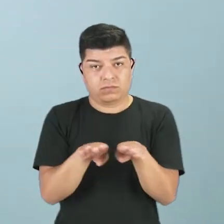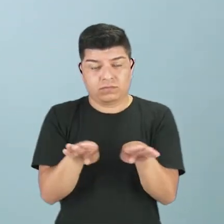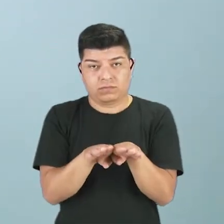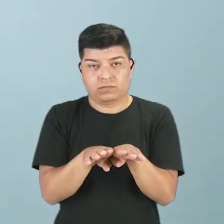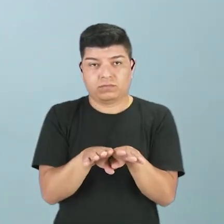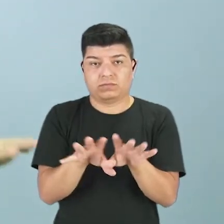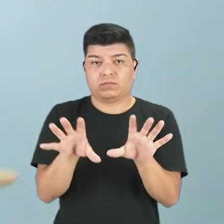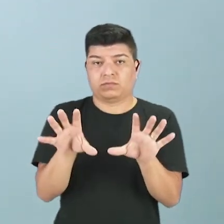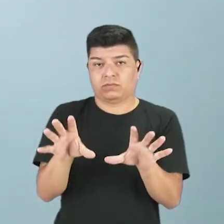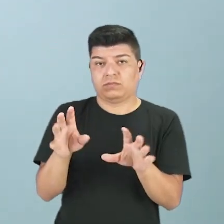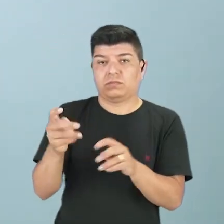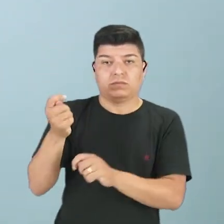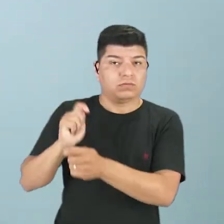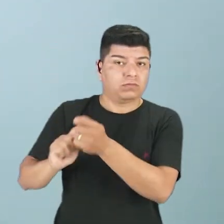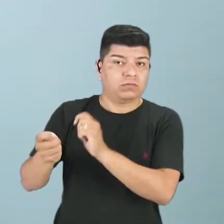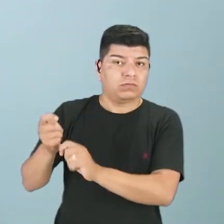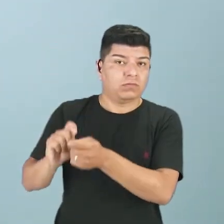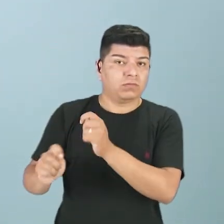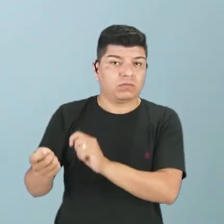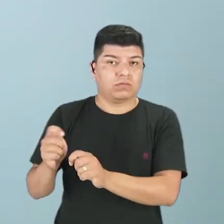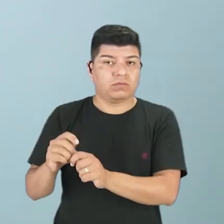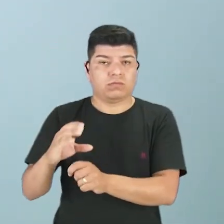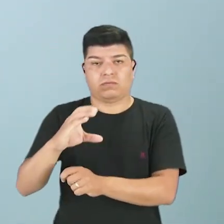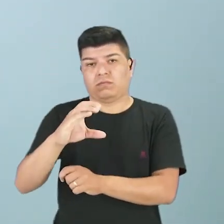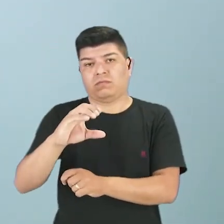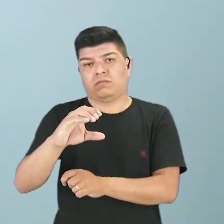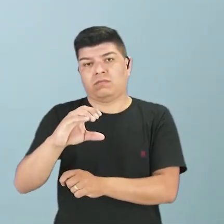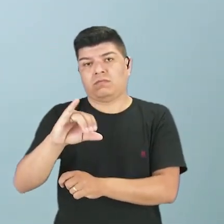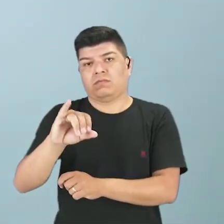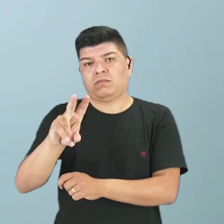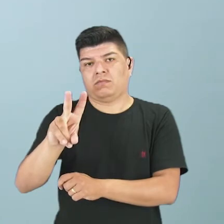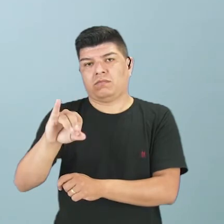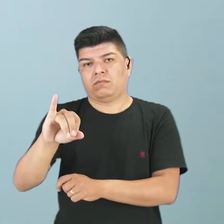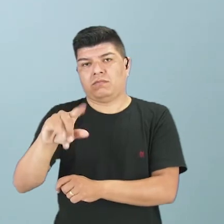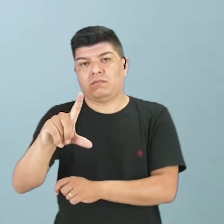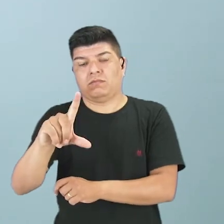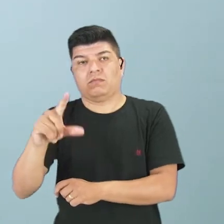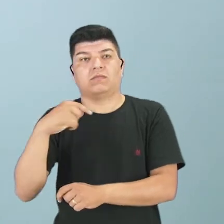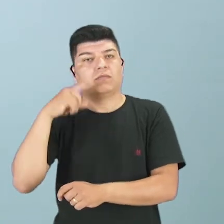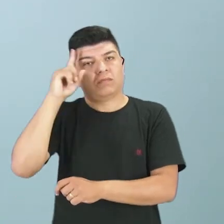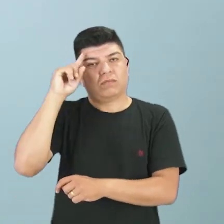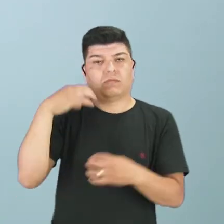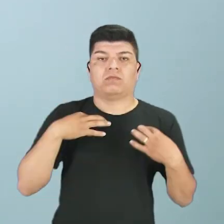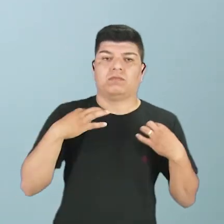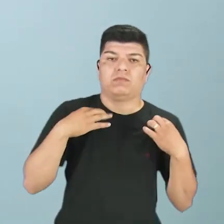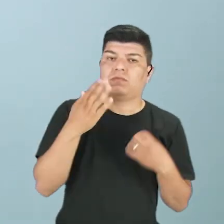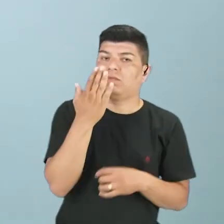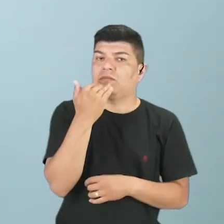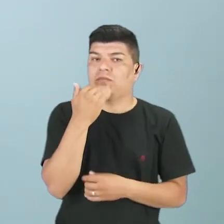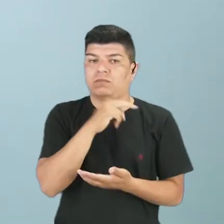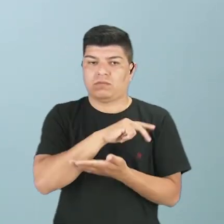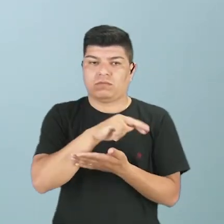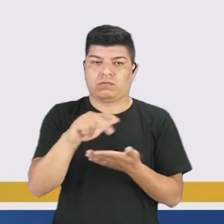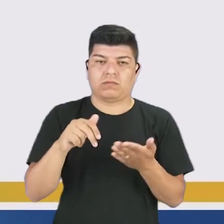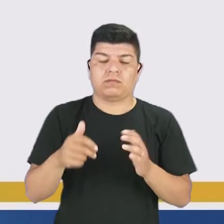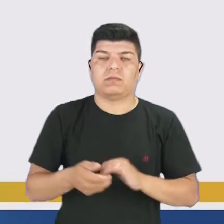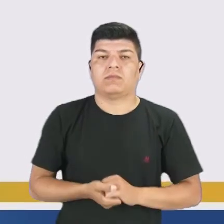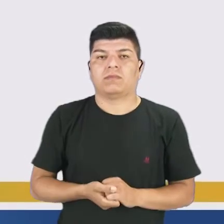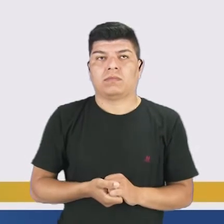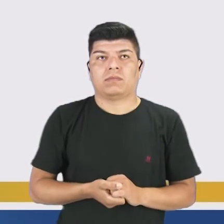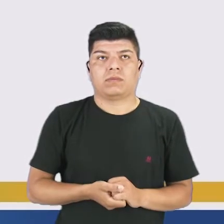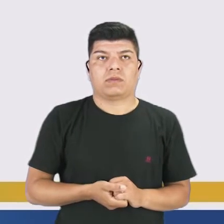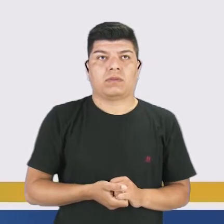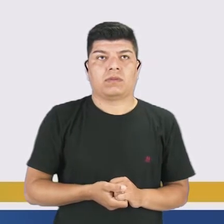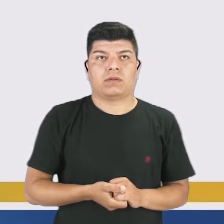setor da indústria civil, que é tudo aquilo que nós precisamos para o nosso dia a dia, vestuário, alimentos, etc.